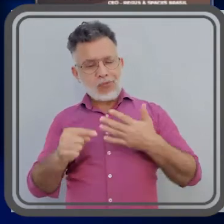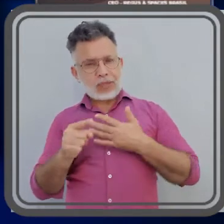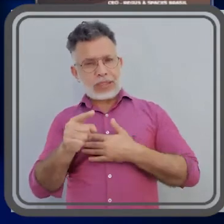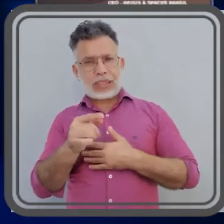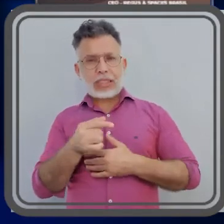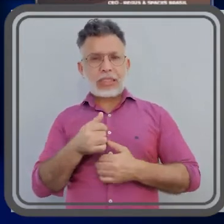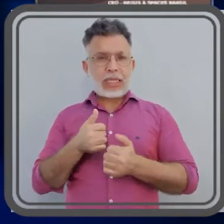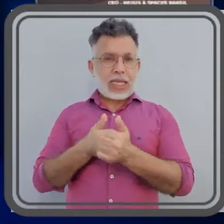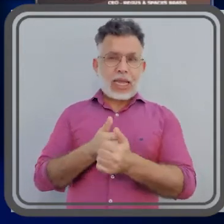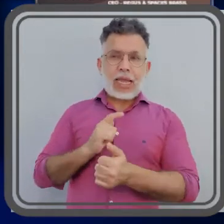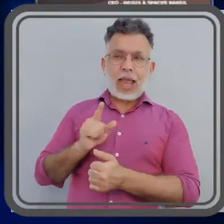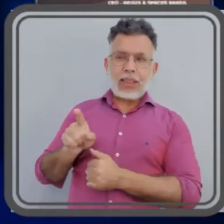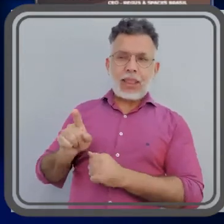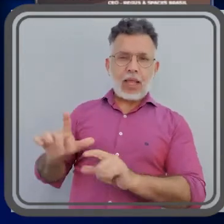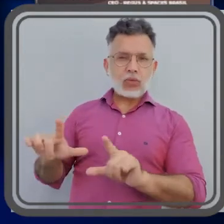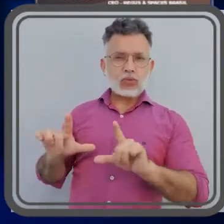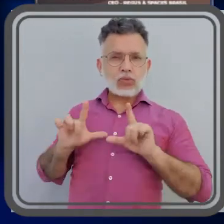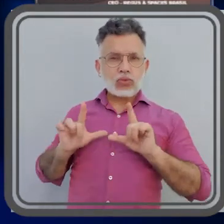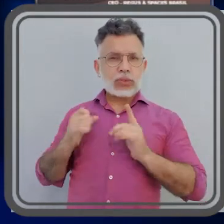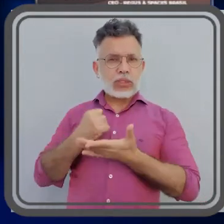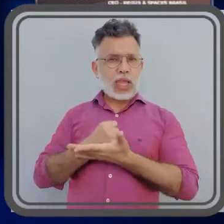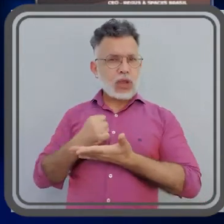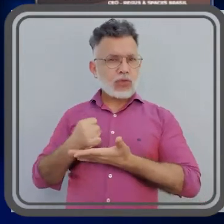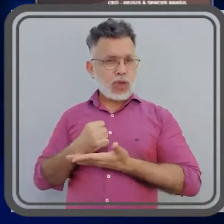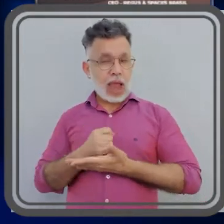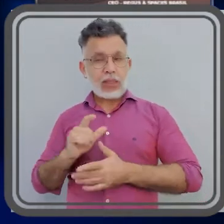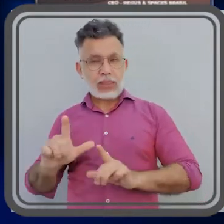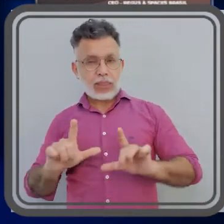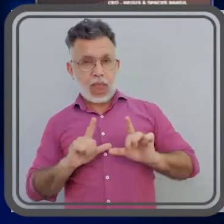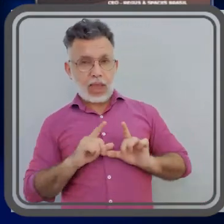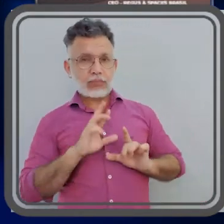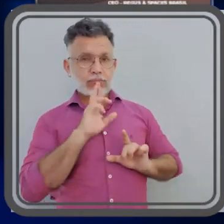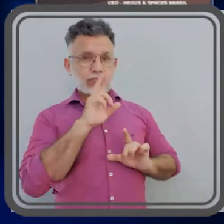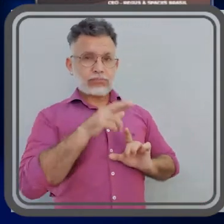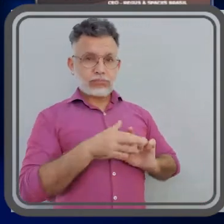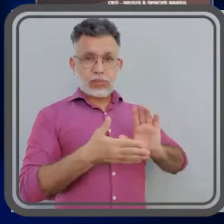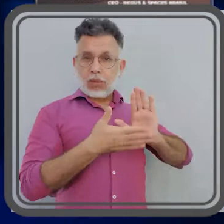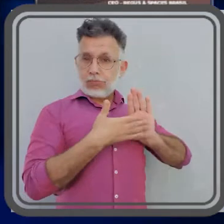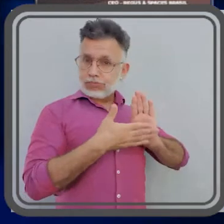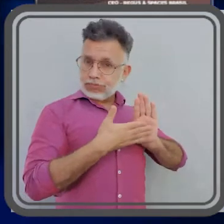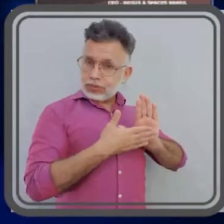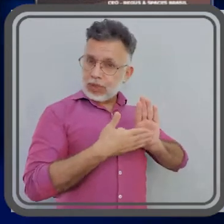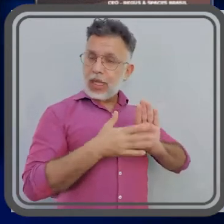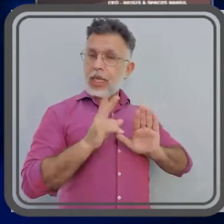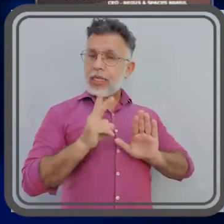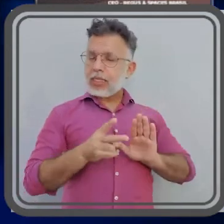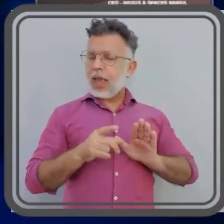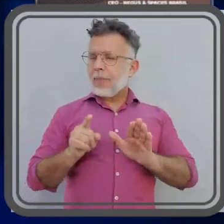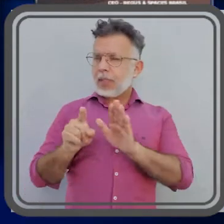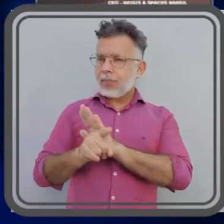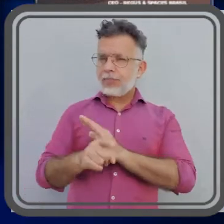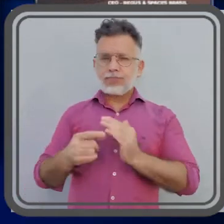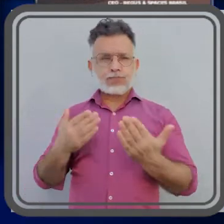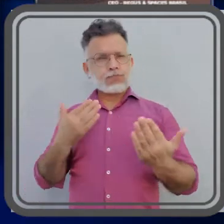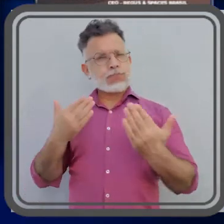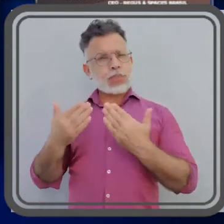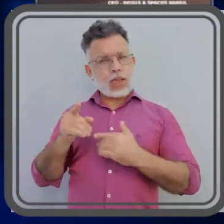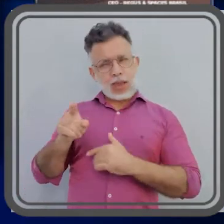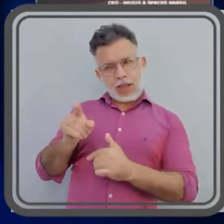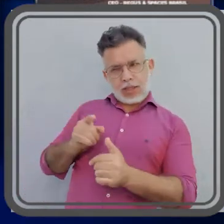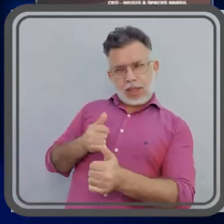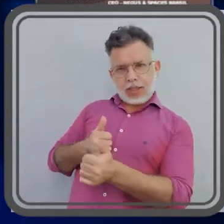tem algum certificado, algum resultado. Sempre se questione quem você está seguindo,